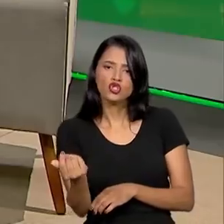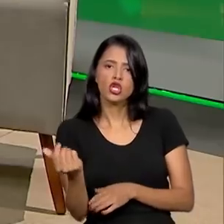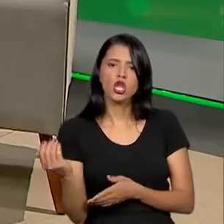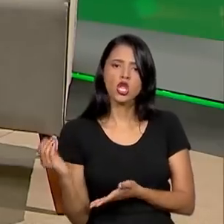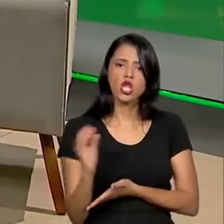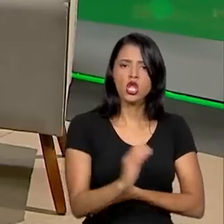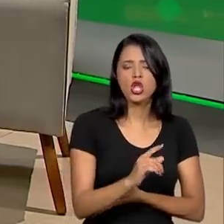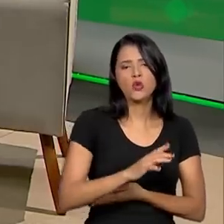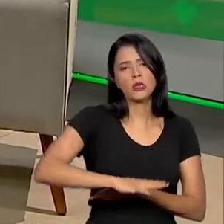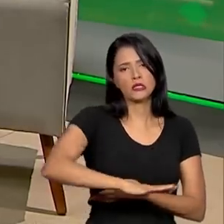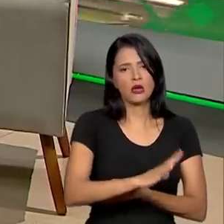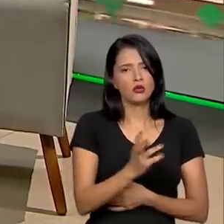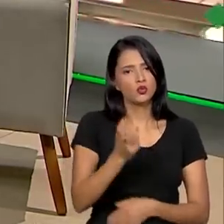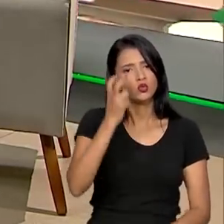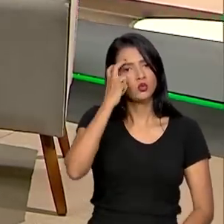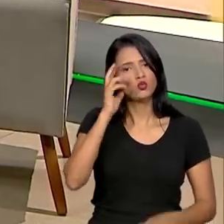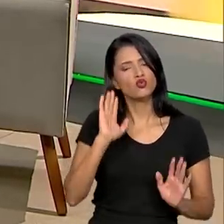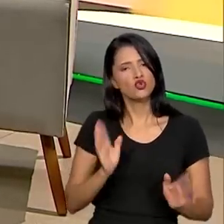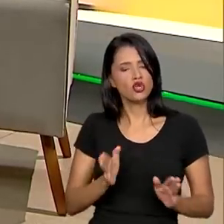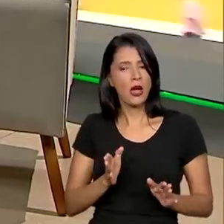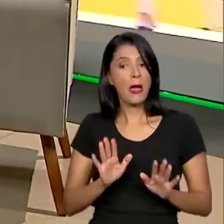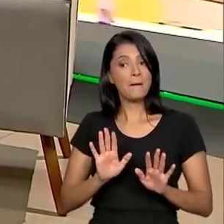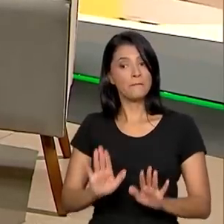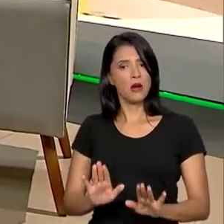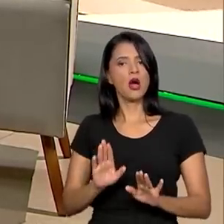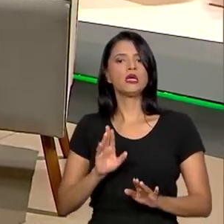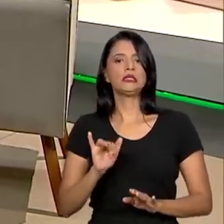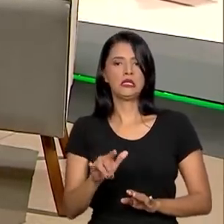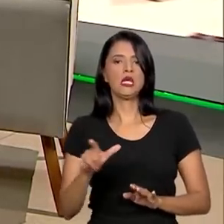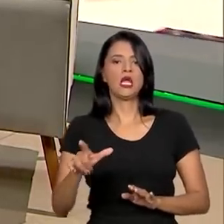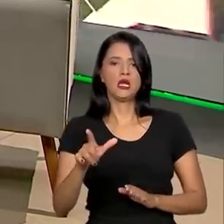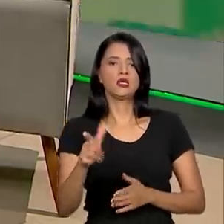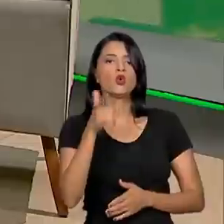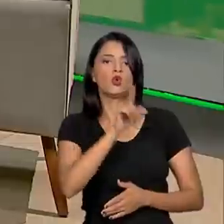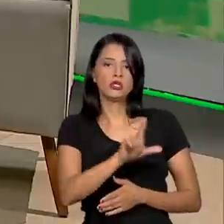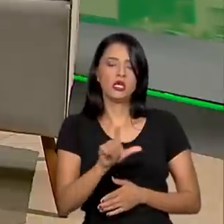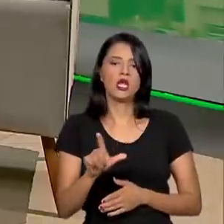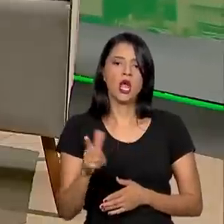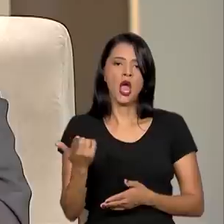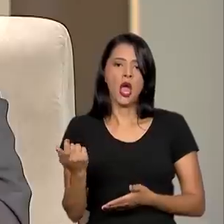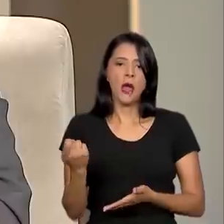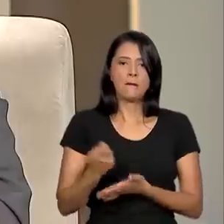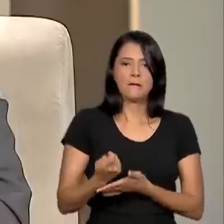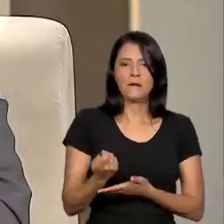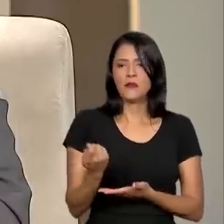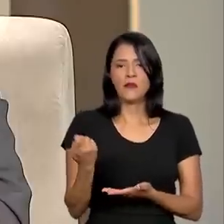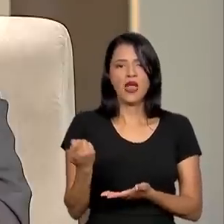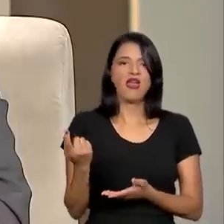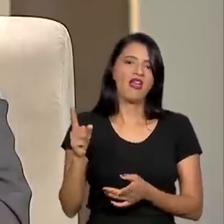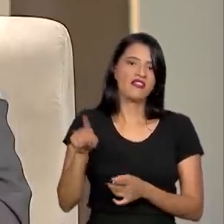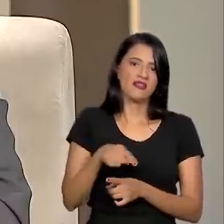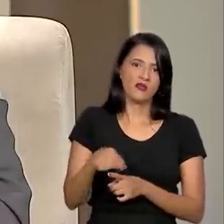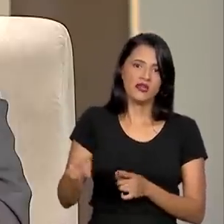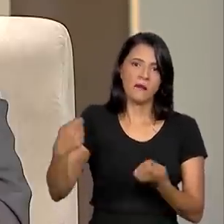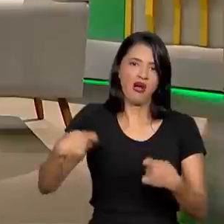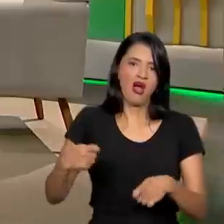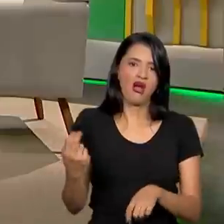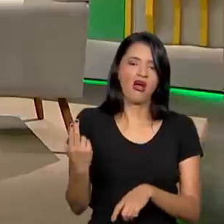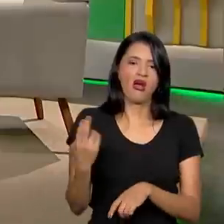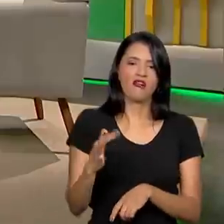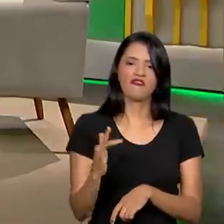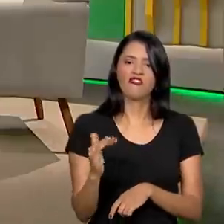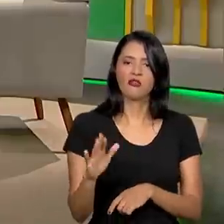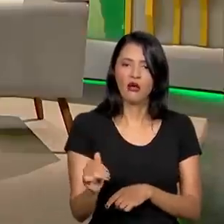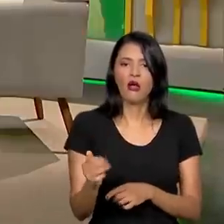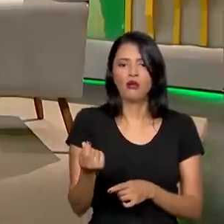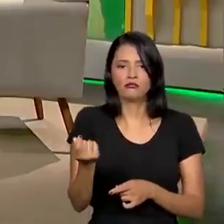recursos para o setor cultural, desde que sejam agraciados com a renúncia fiscal. Ah, então, Mas é uma forma inteligente